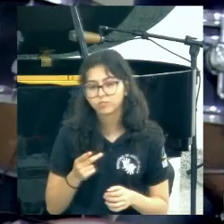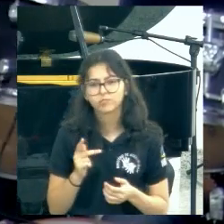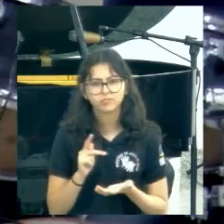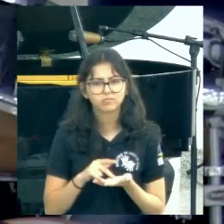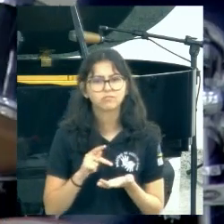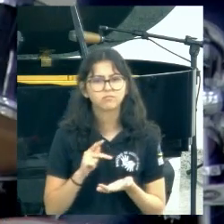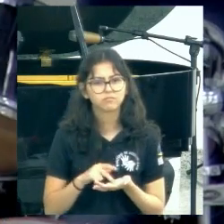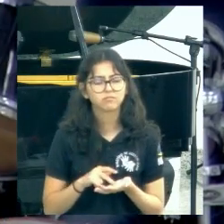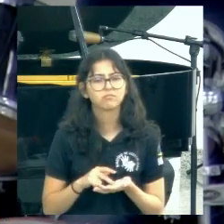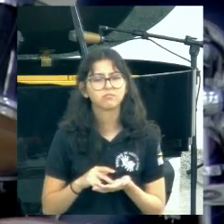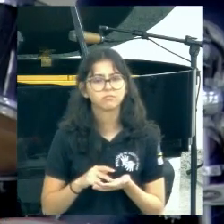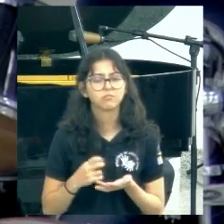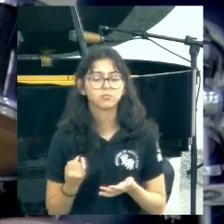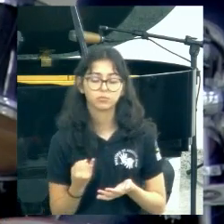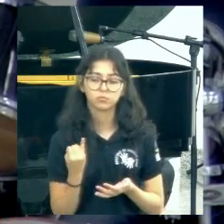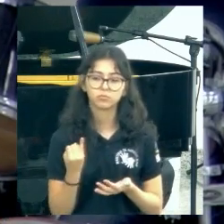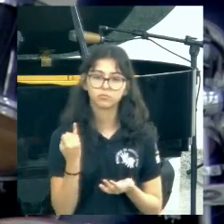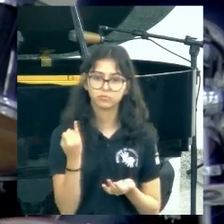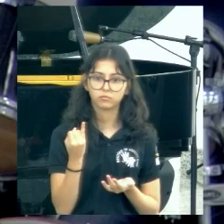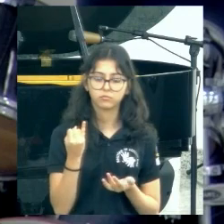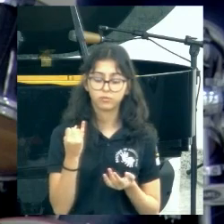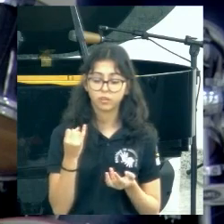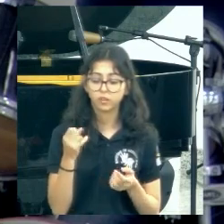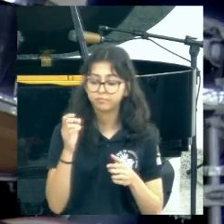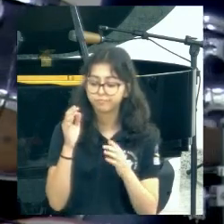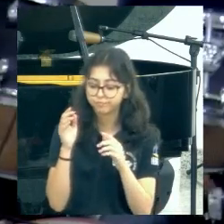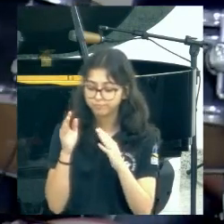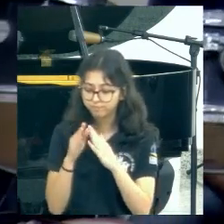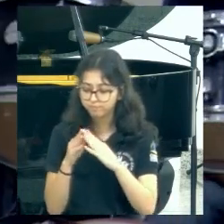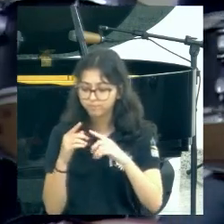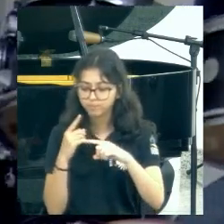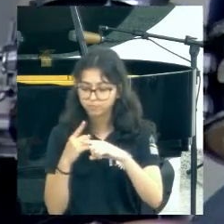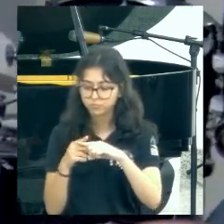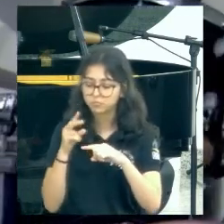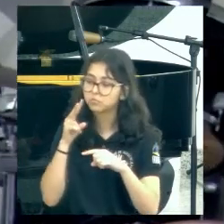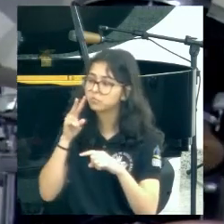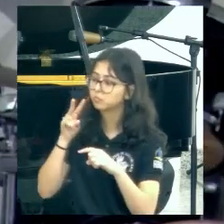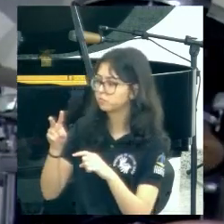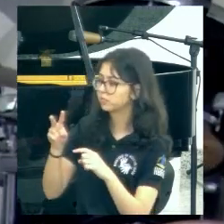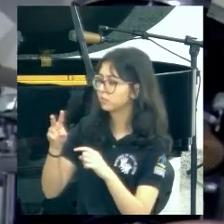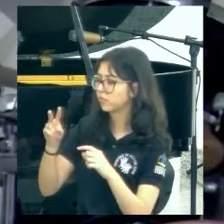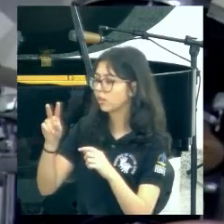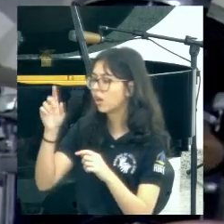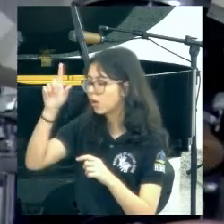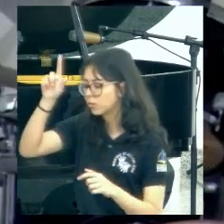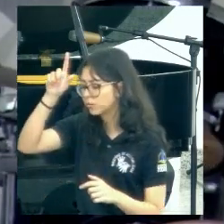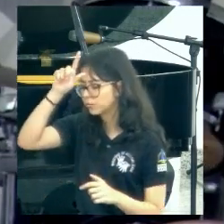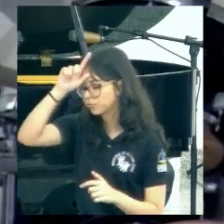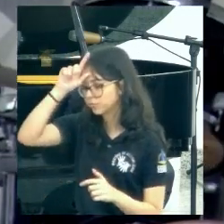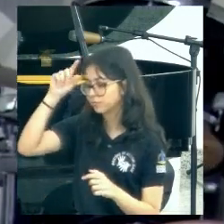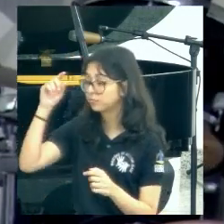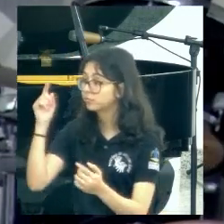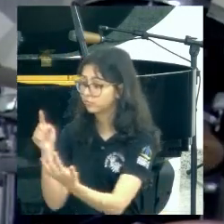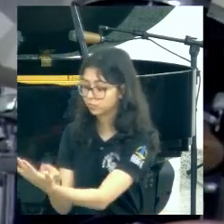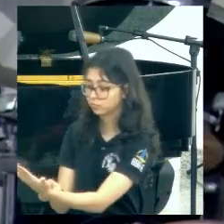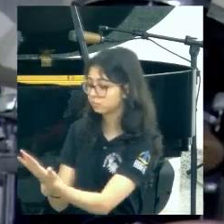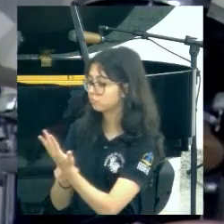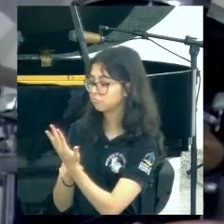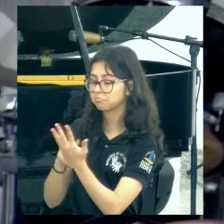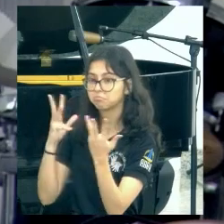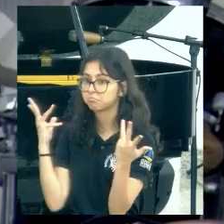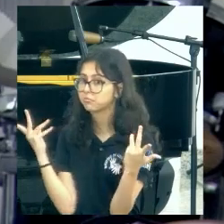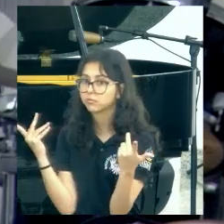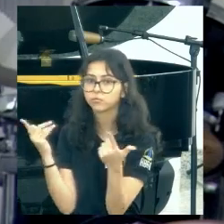lideranças performáticas, né? Aquela criatura capaz de arrebatar, de fazer com que as pessoas, atrair a atenção